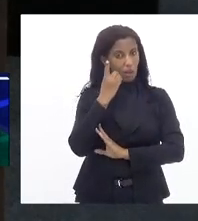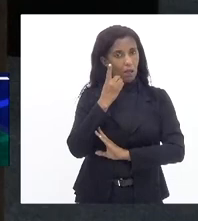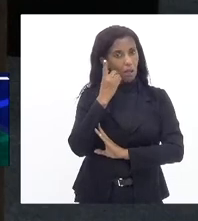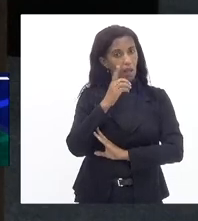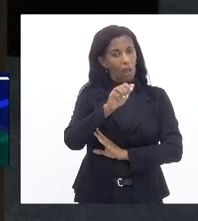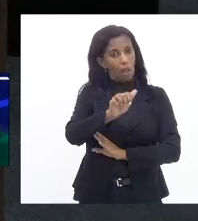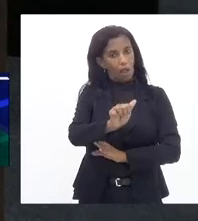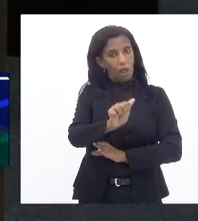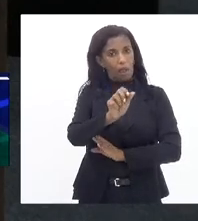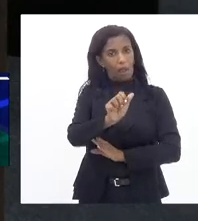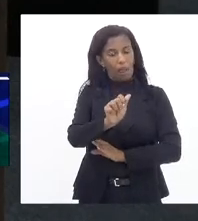Se o deputado Átila Nunes,